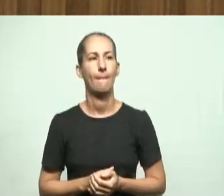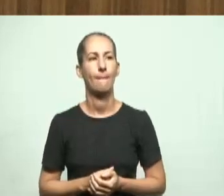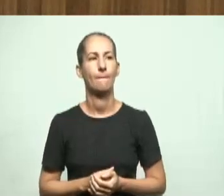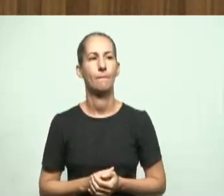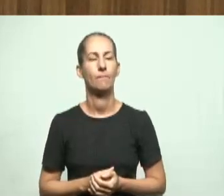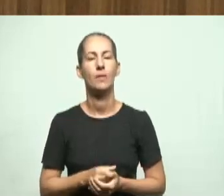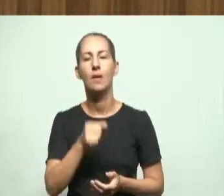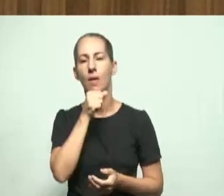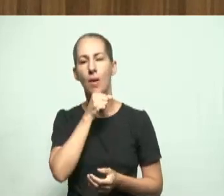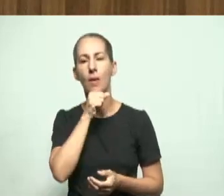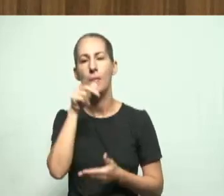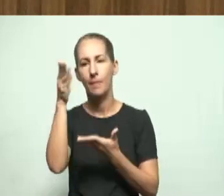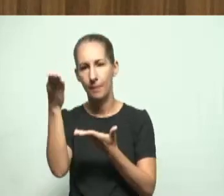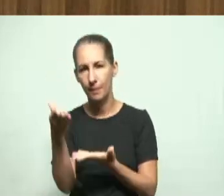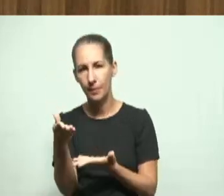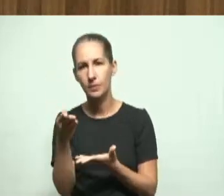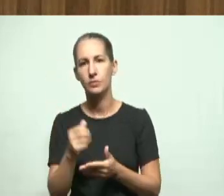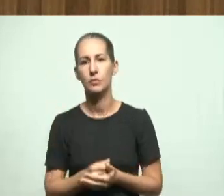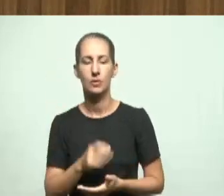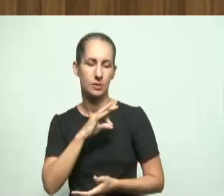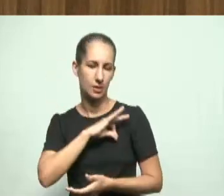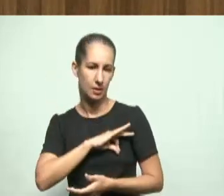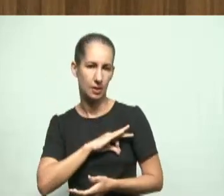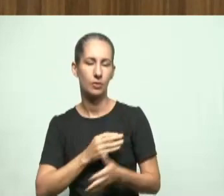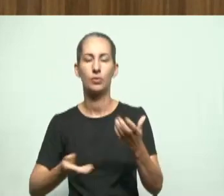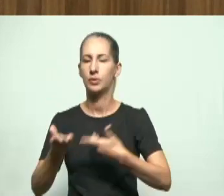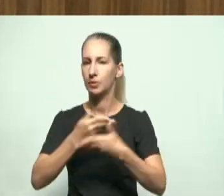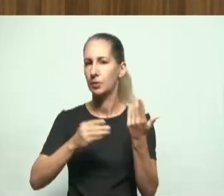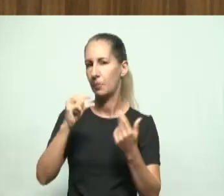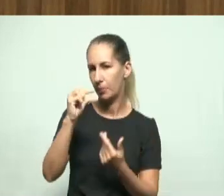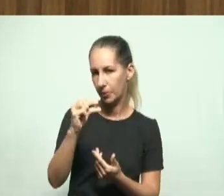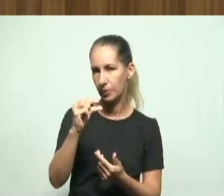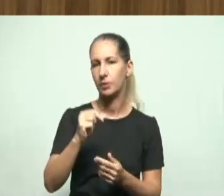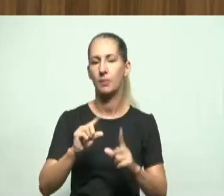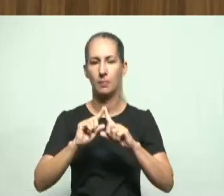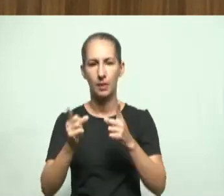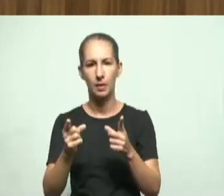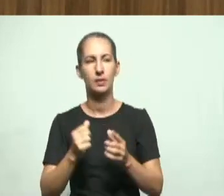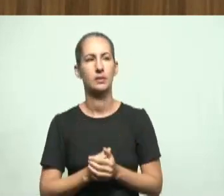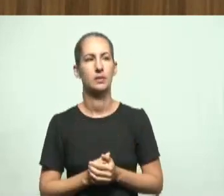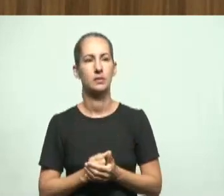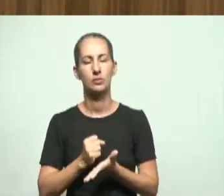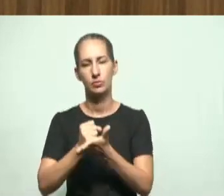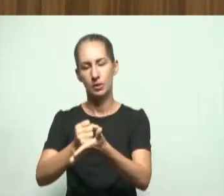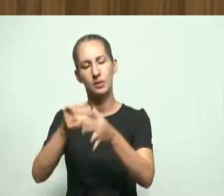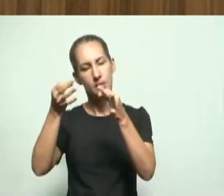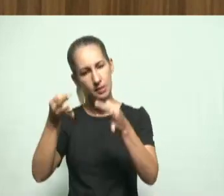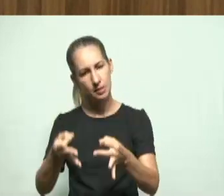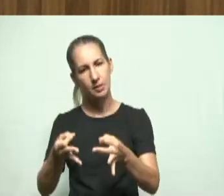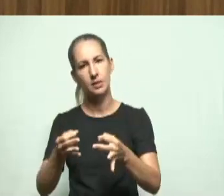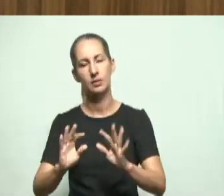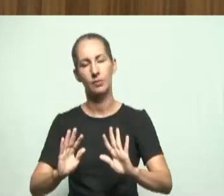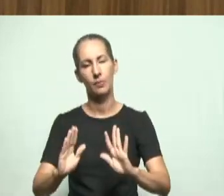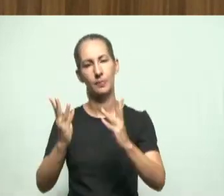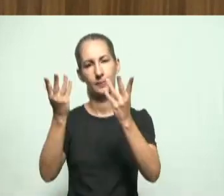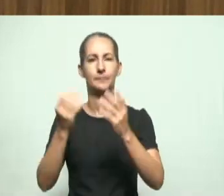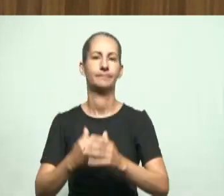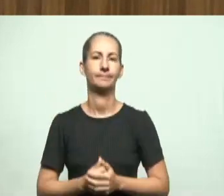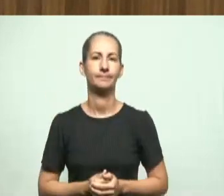velhinhos aposentados, bispo, que ganham salário mínimo, mas contribuíram com um pouquinho, mas está lá erguido, mais do que justo, essa grande